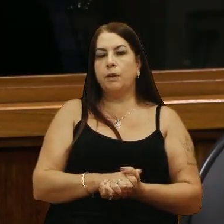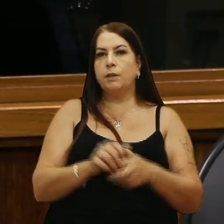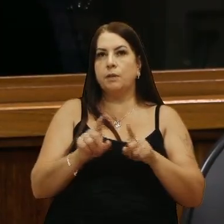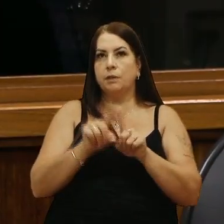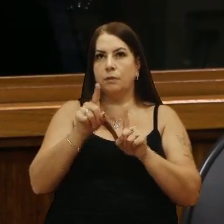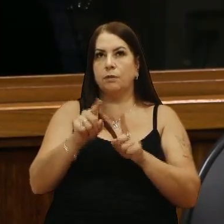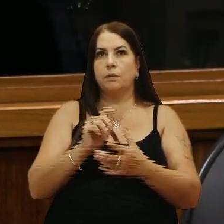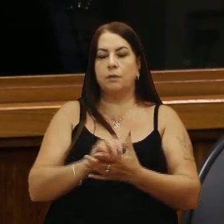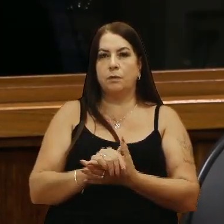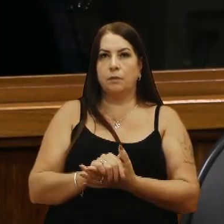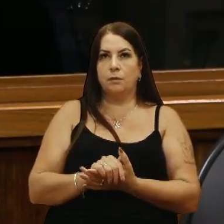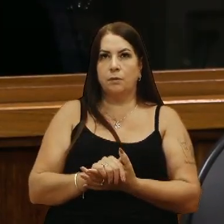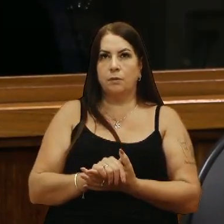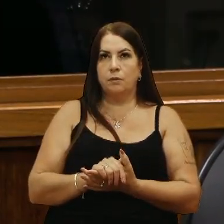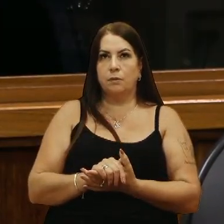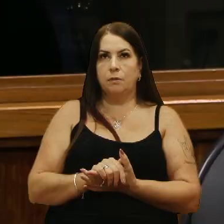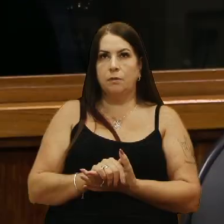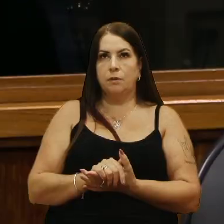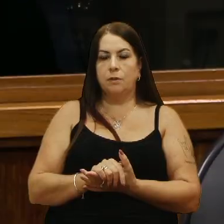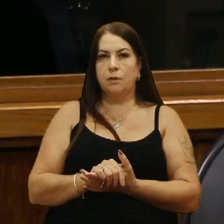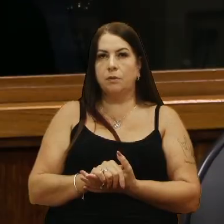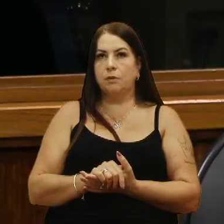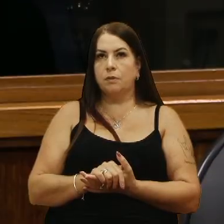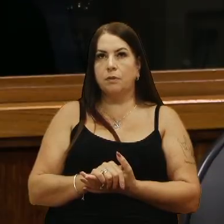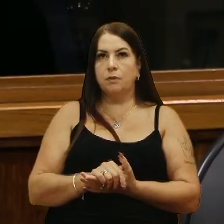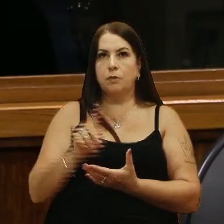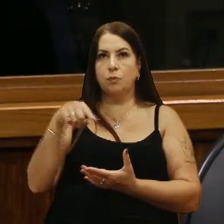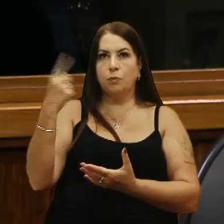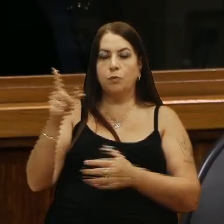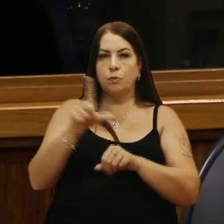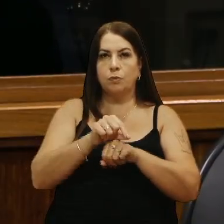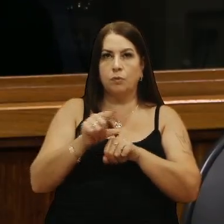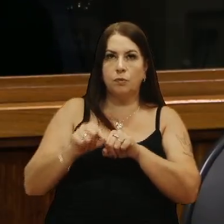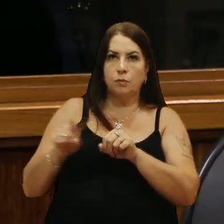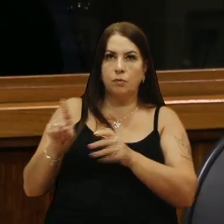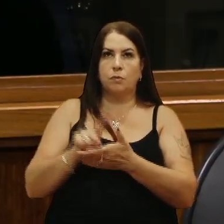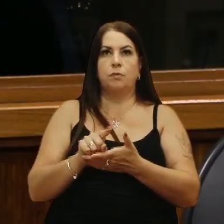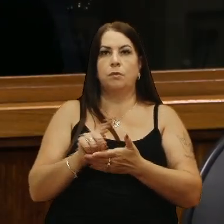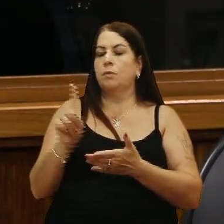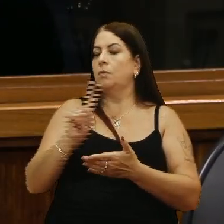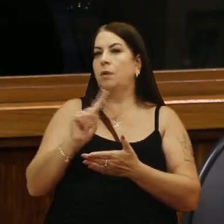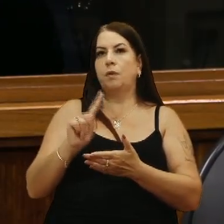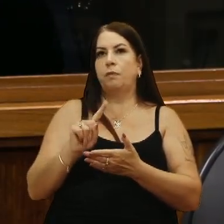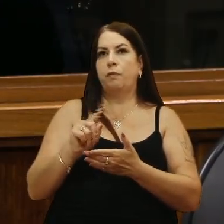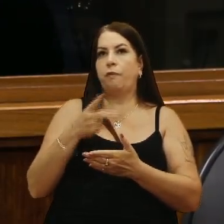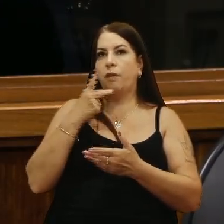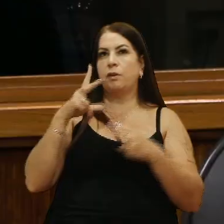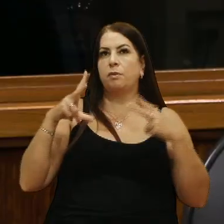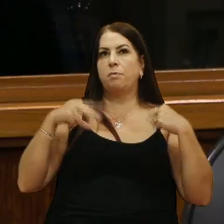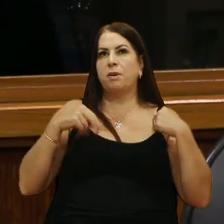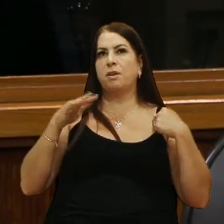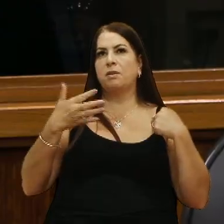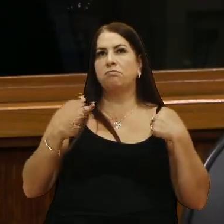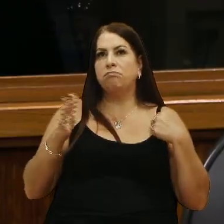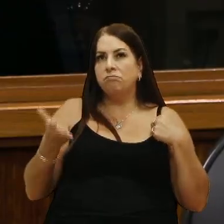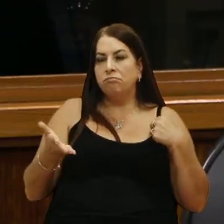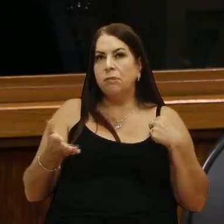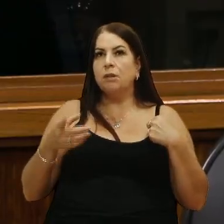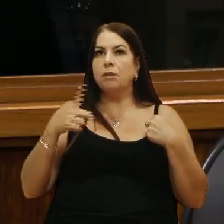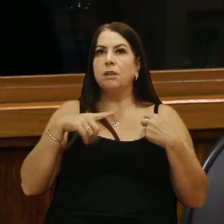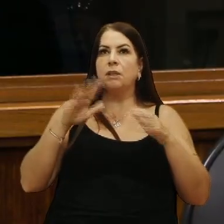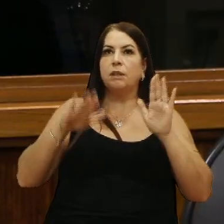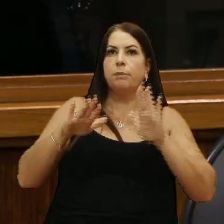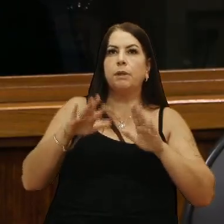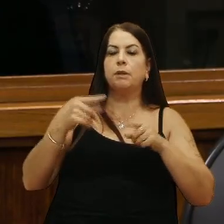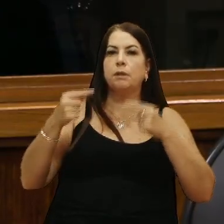Mas eu tenho outros argumentos também, eu não vou entrar no mérito, e talvez até, dependendo